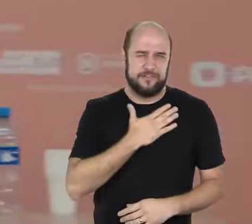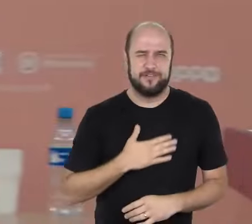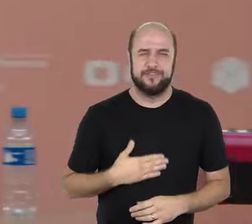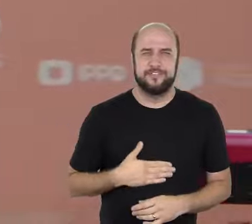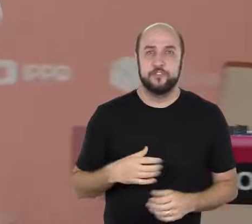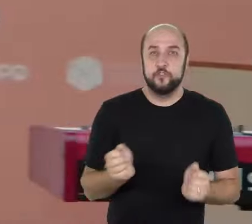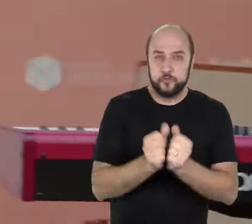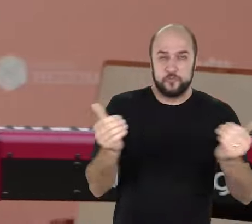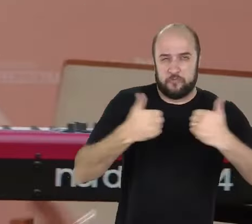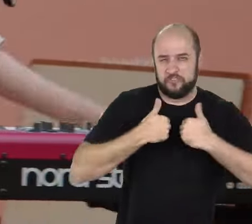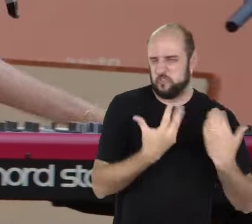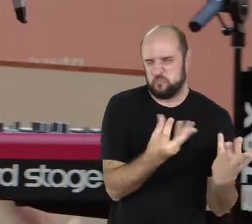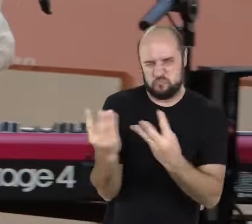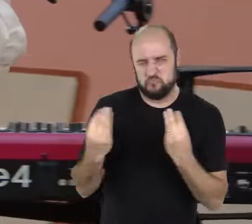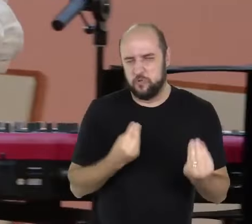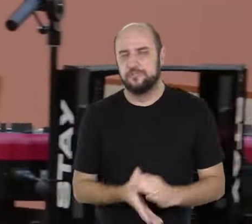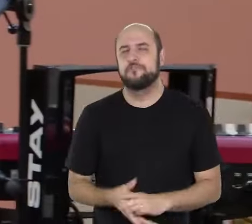tem um monte de autista no meio.